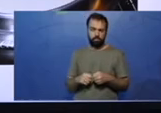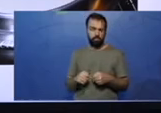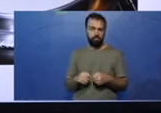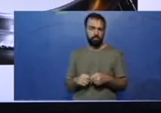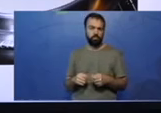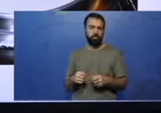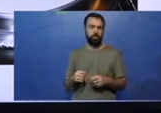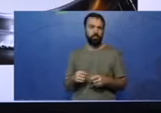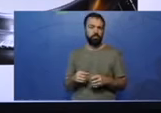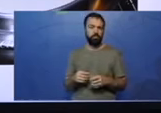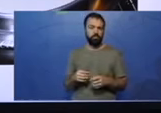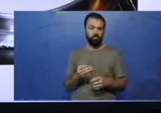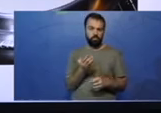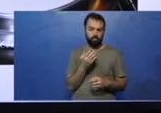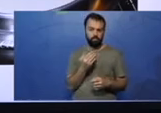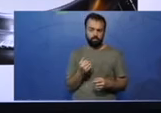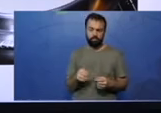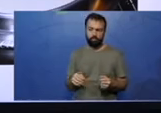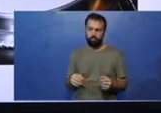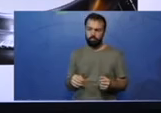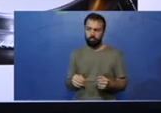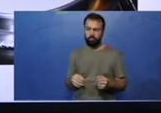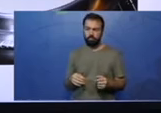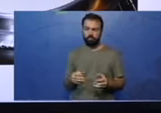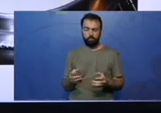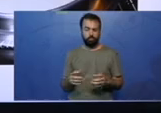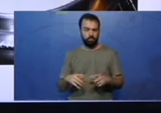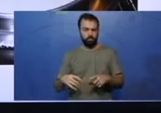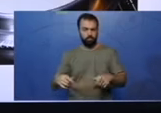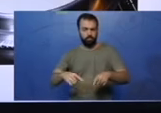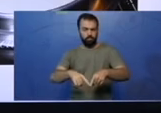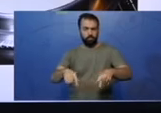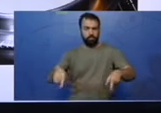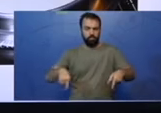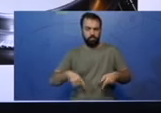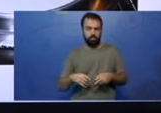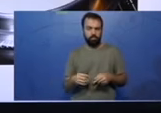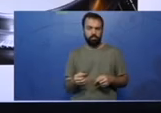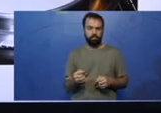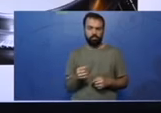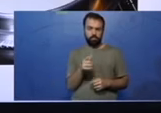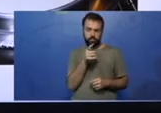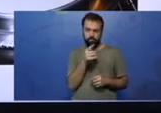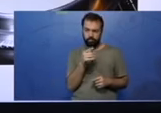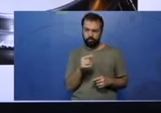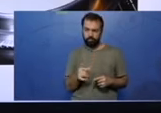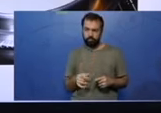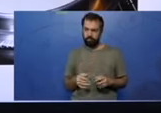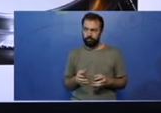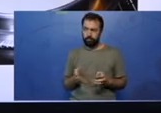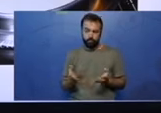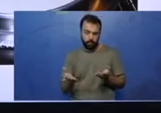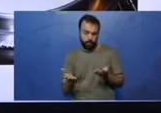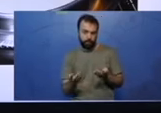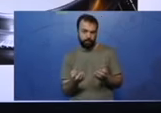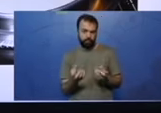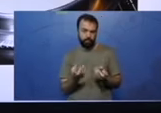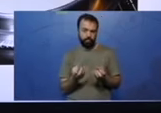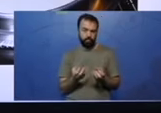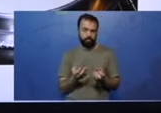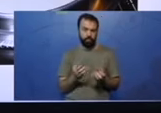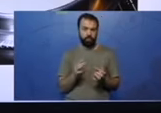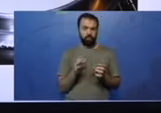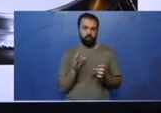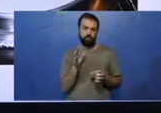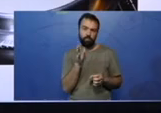de aquecimento de substâncias ou de misturas, para que essa substância seja aquecida